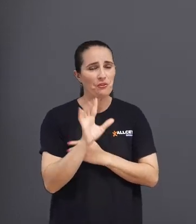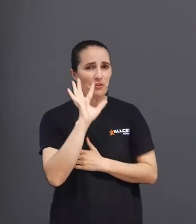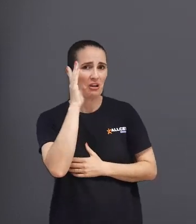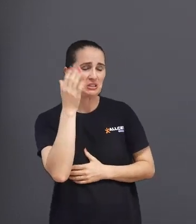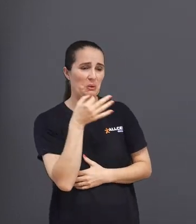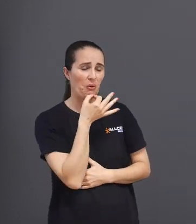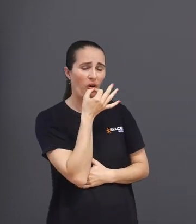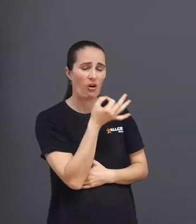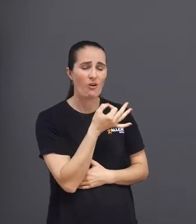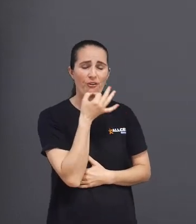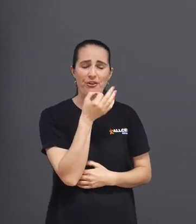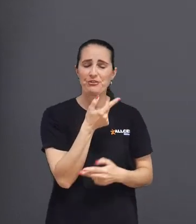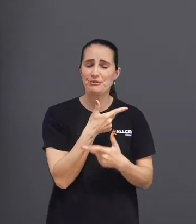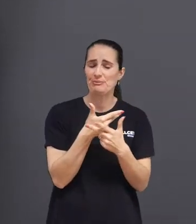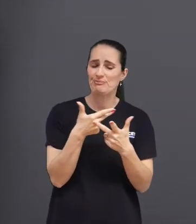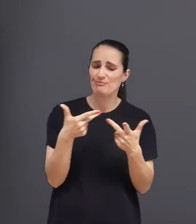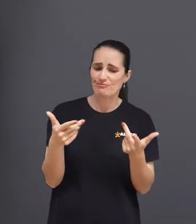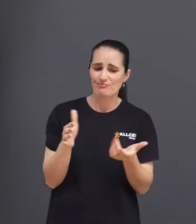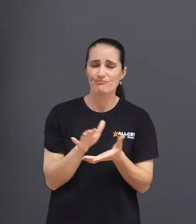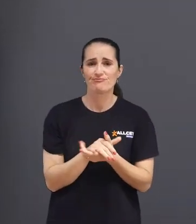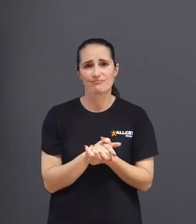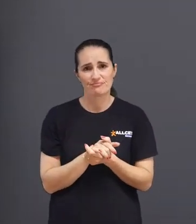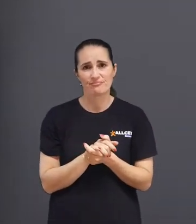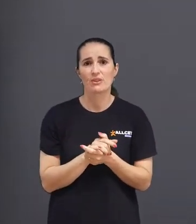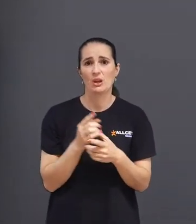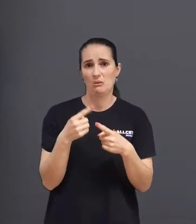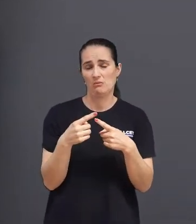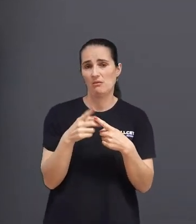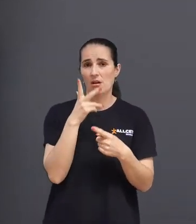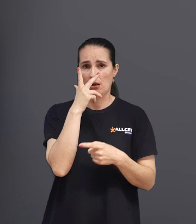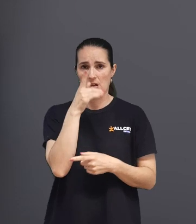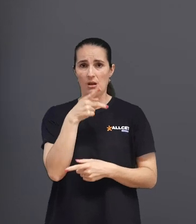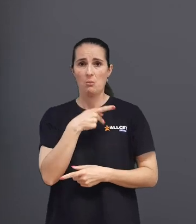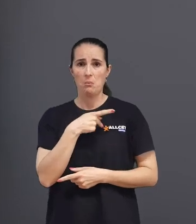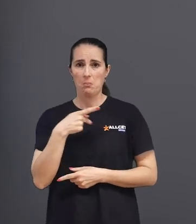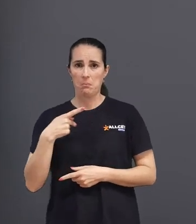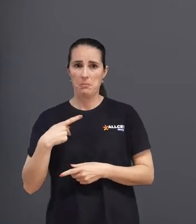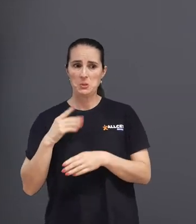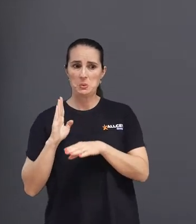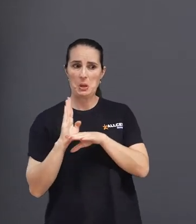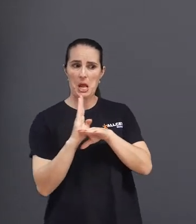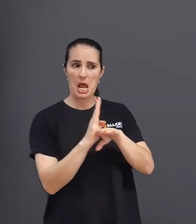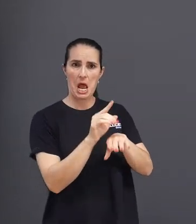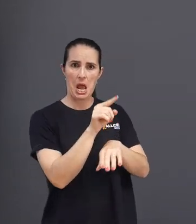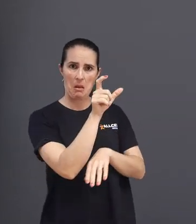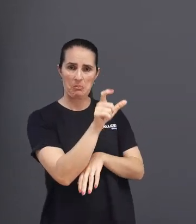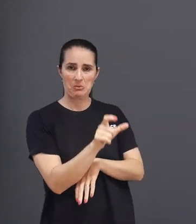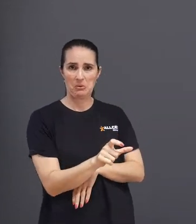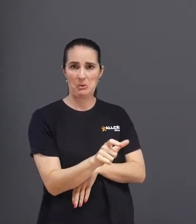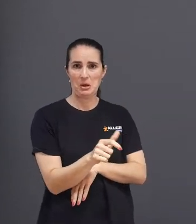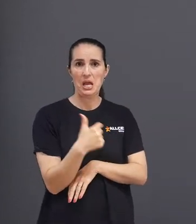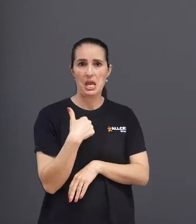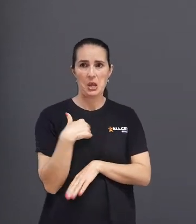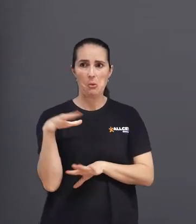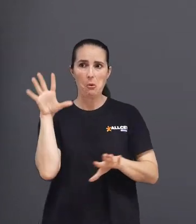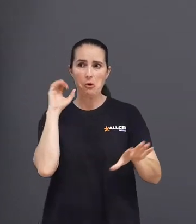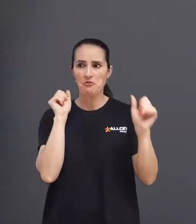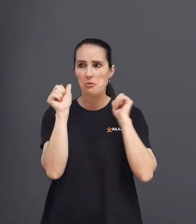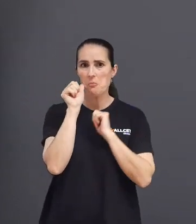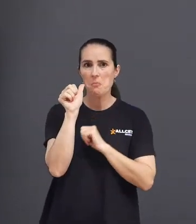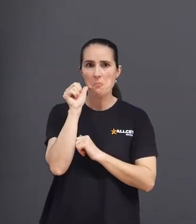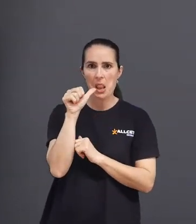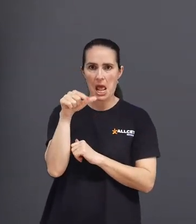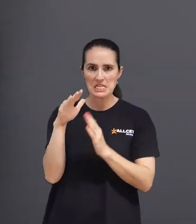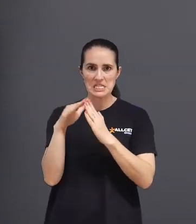que chegava em casa ele me acusava, viu? Você falou com o pastor, virou fofoca na igreja, é você que precisa de cura e libertação, porque é a